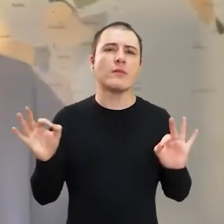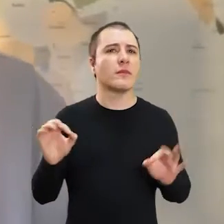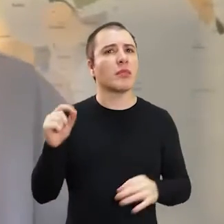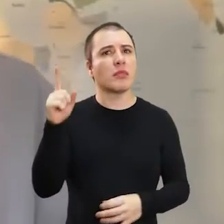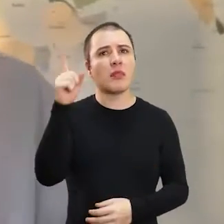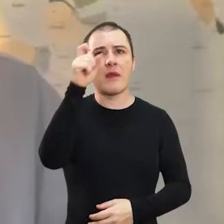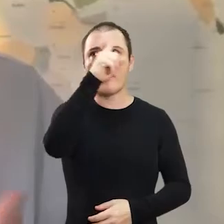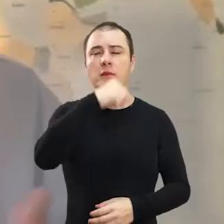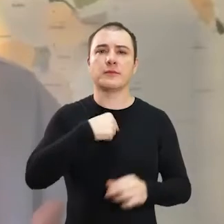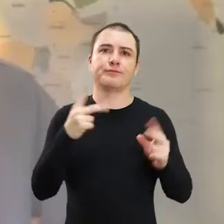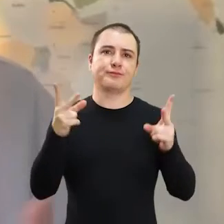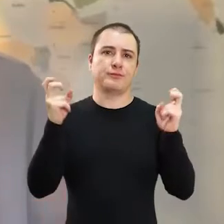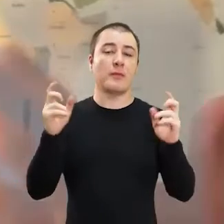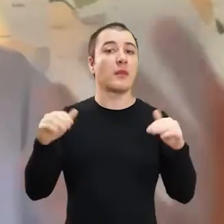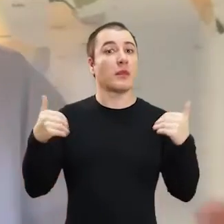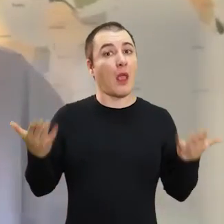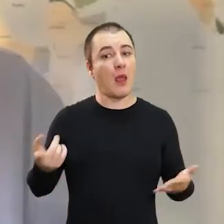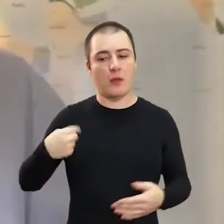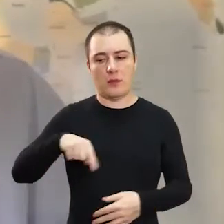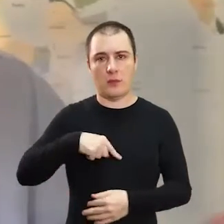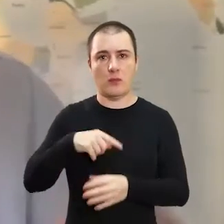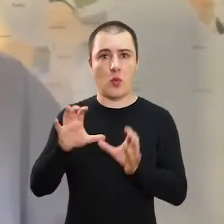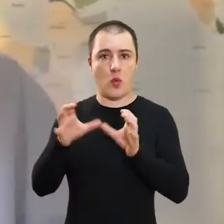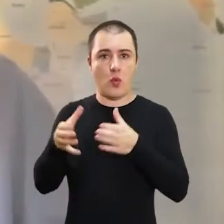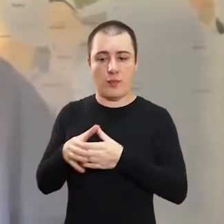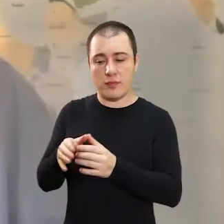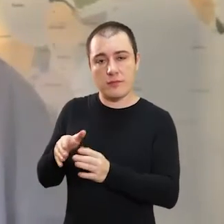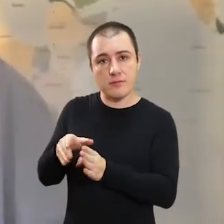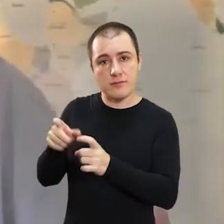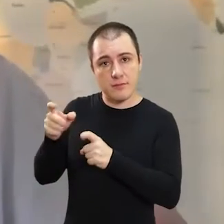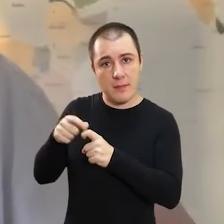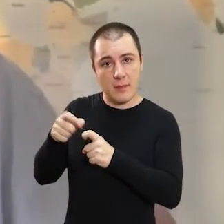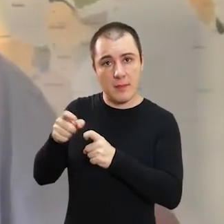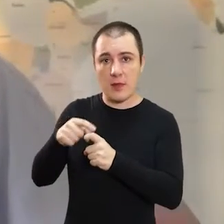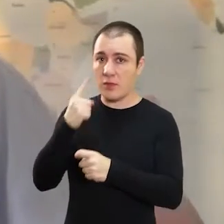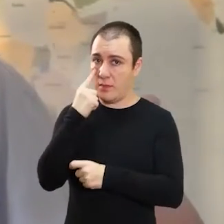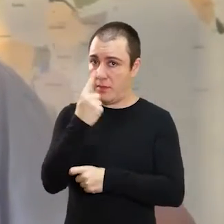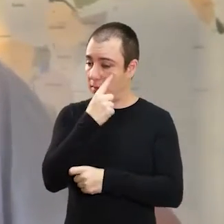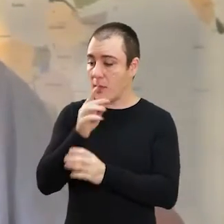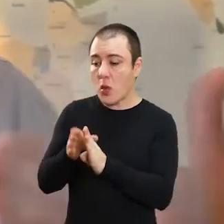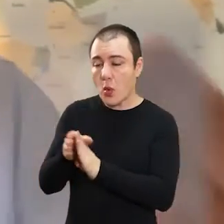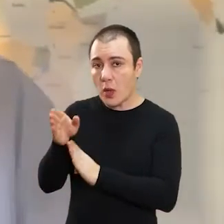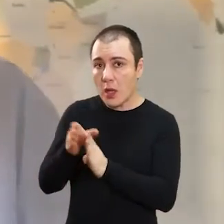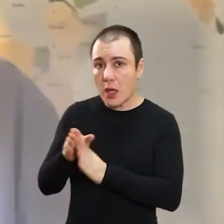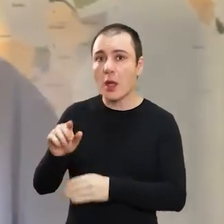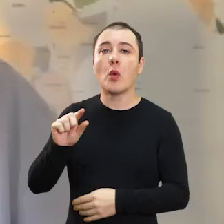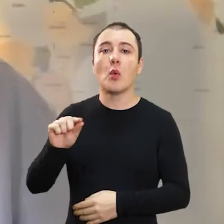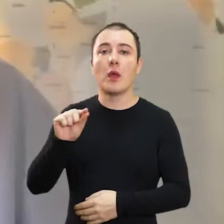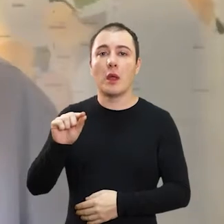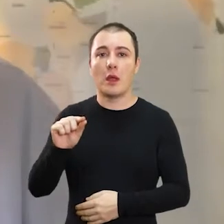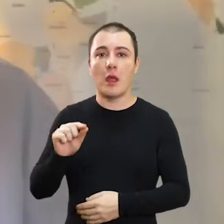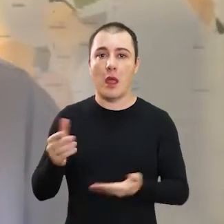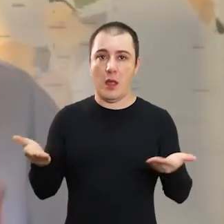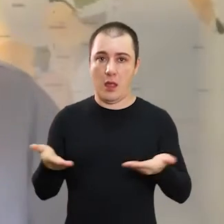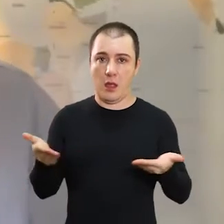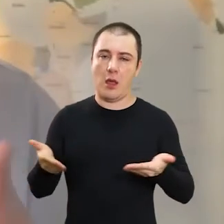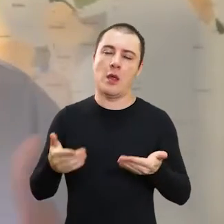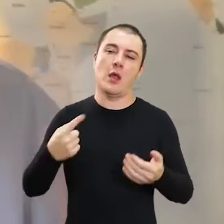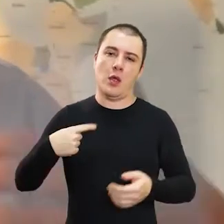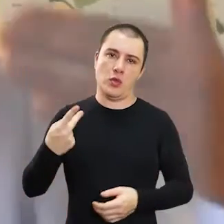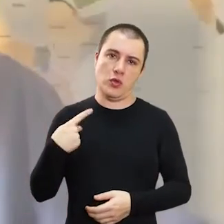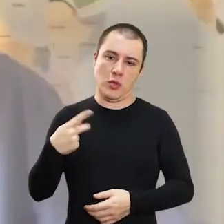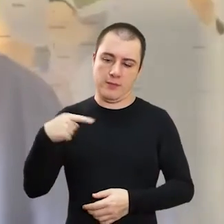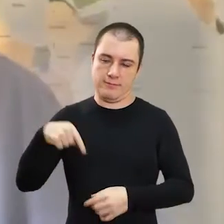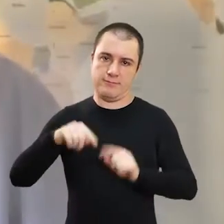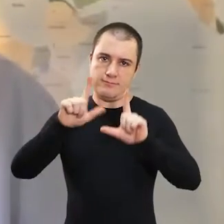difícil você realmente saber. Então, o que nós, médicos oftalmologistas, qual que é a intenção da nossa reunião de